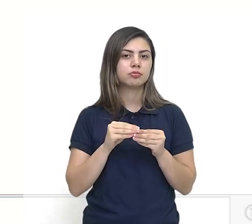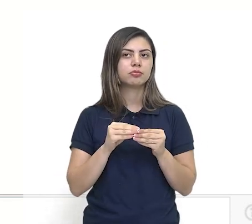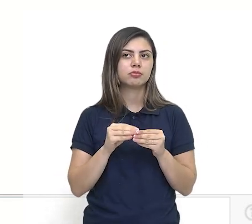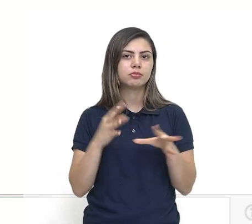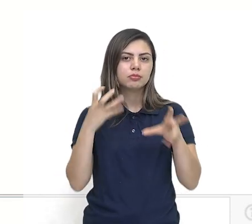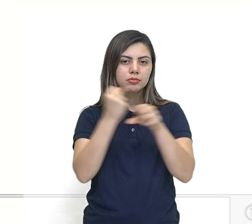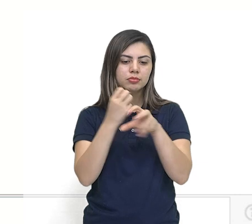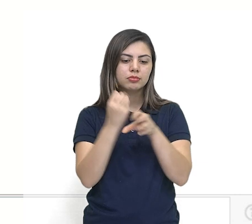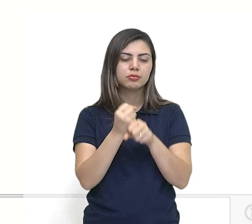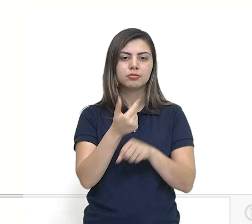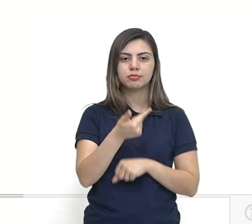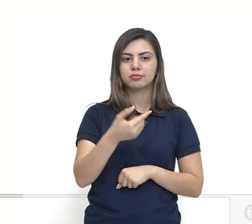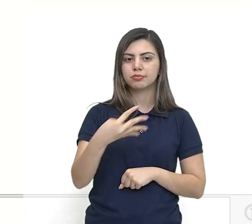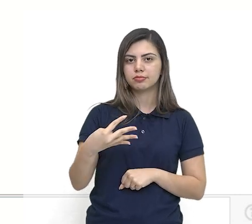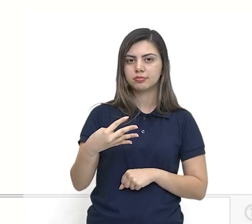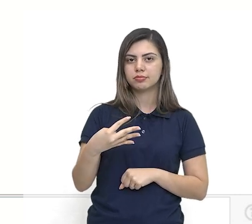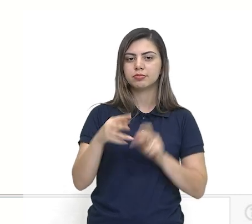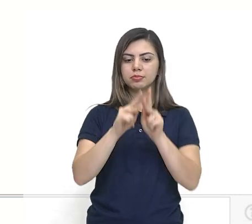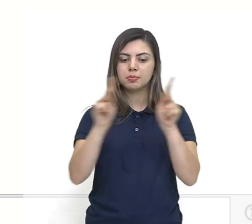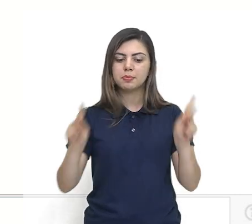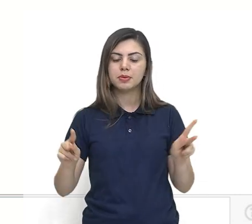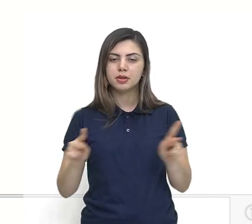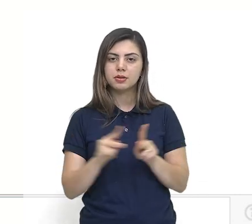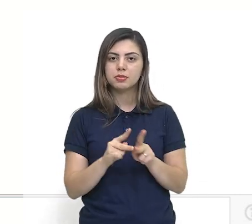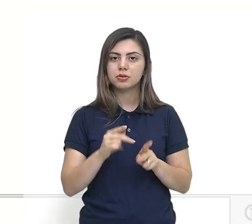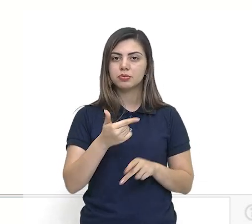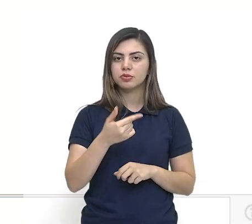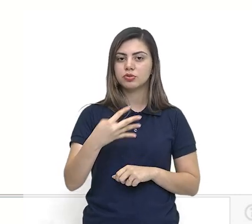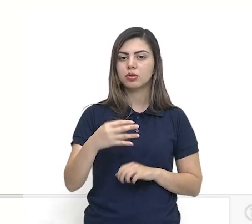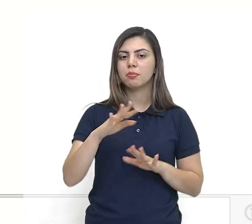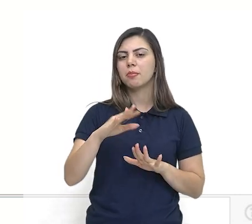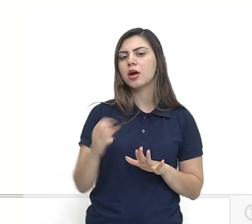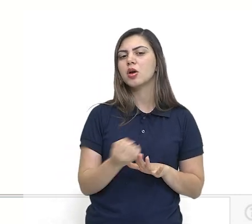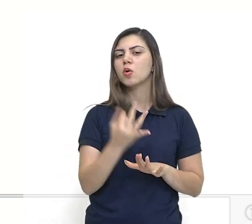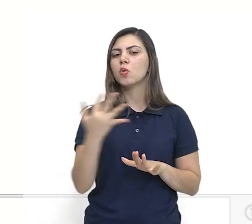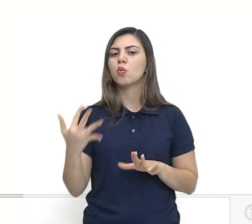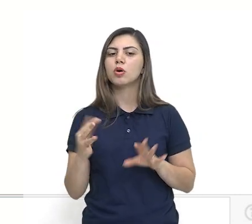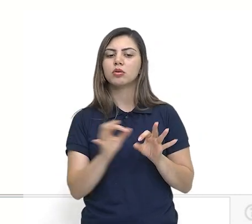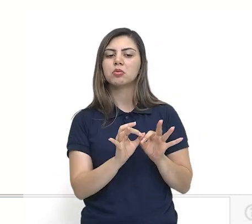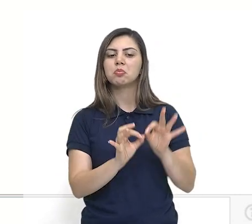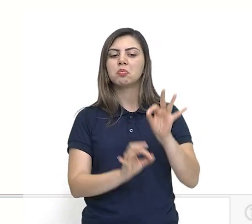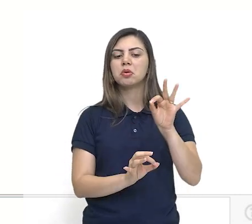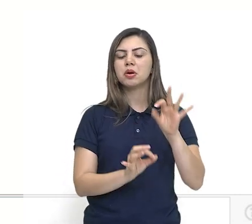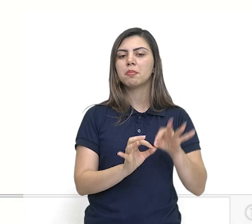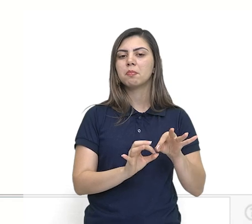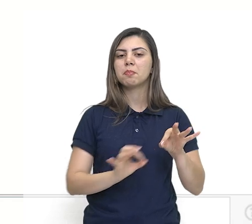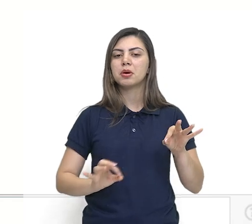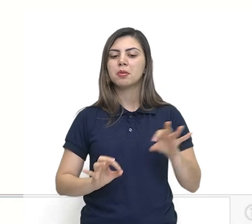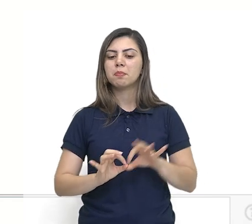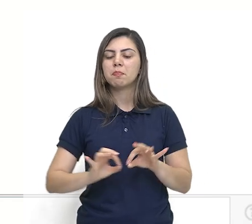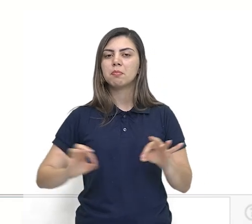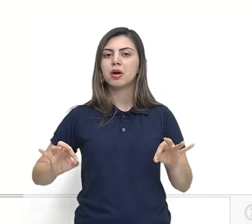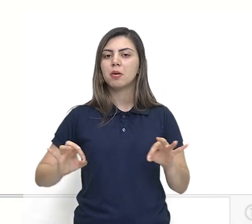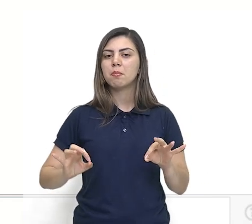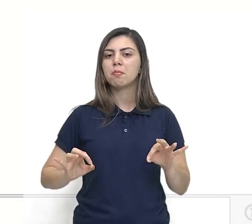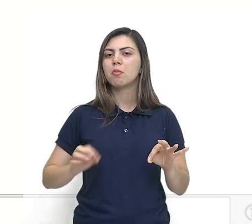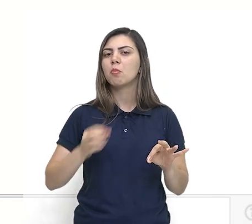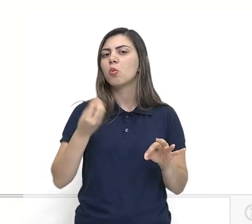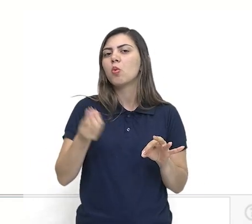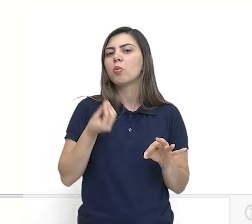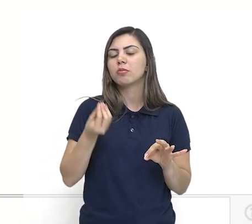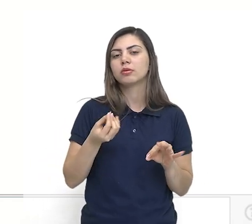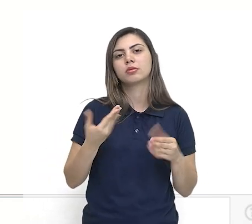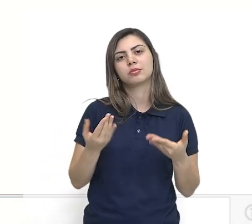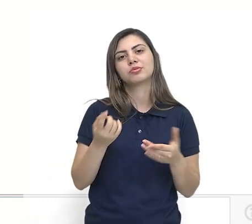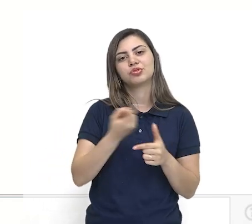24, né? Qual é o tamanho do lado dele? É só dividir, né? 24